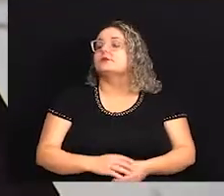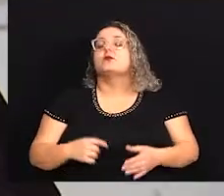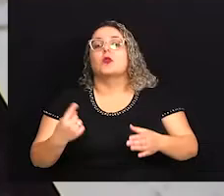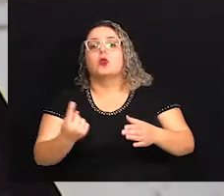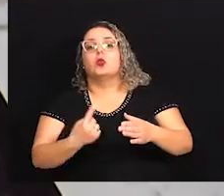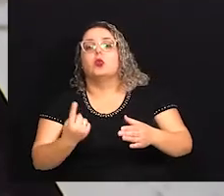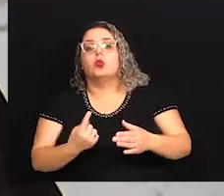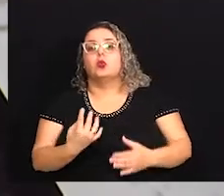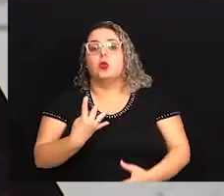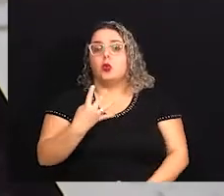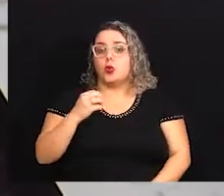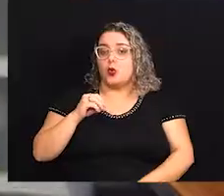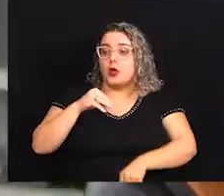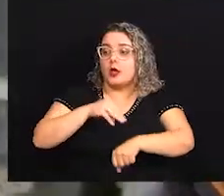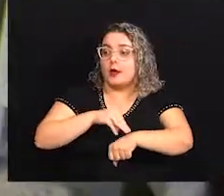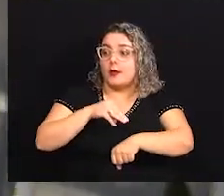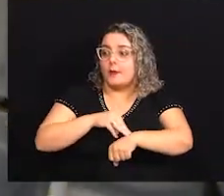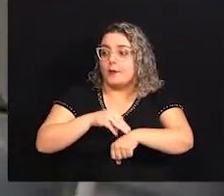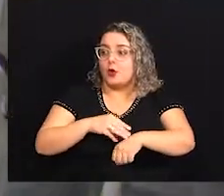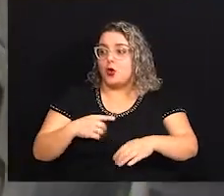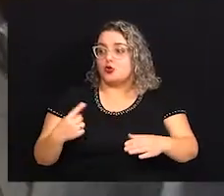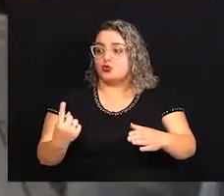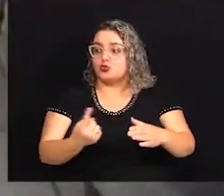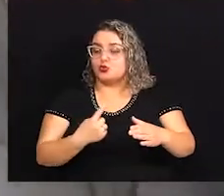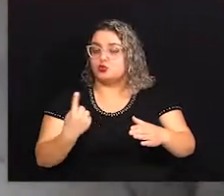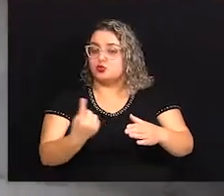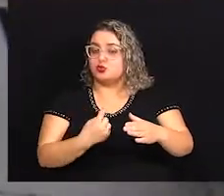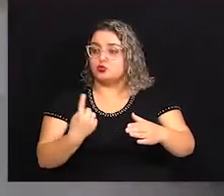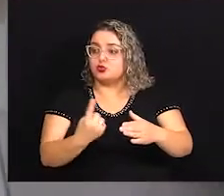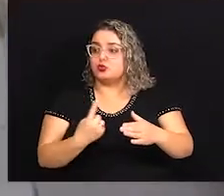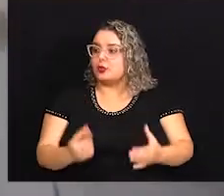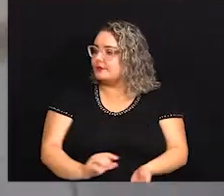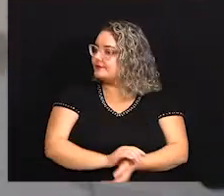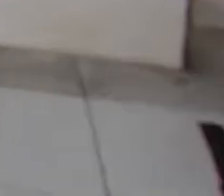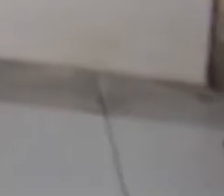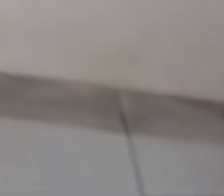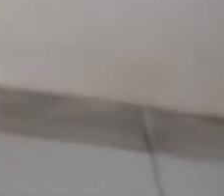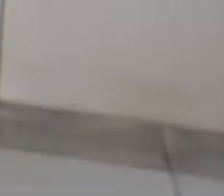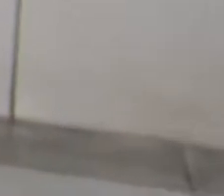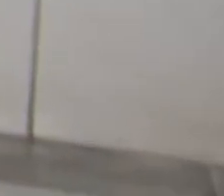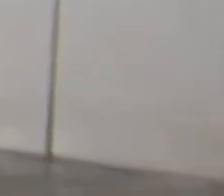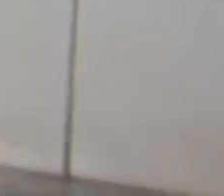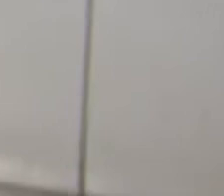Leve para cozinhar por 40 minutos na pressão.